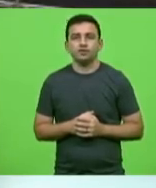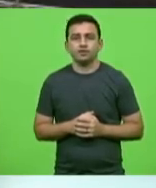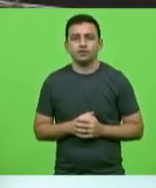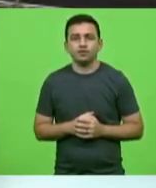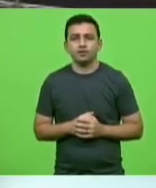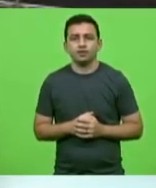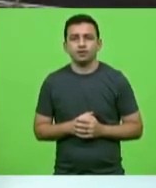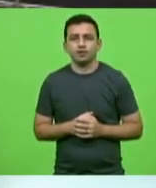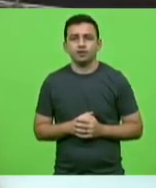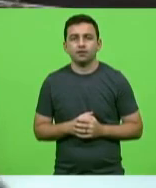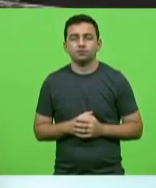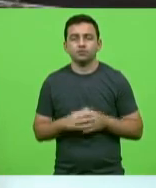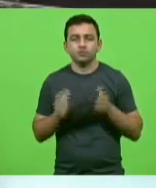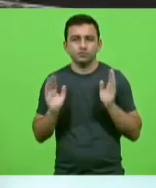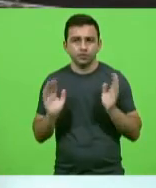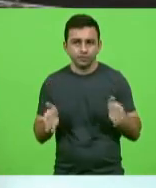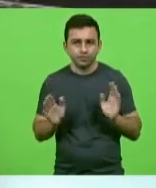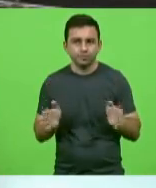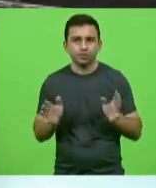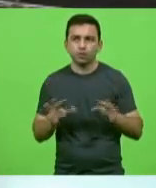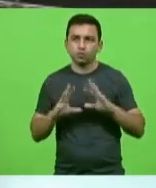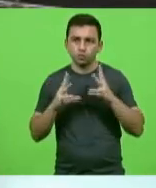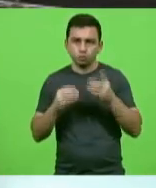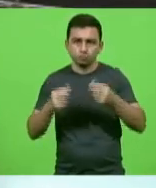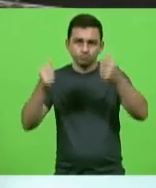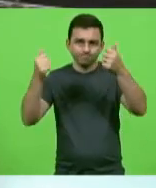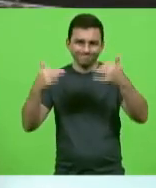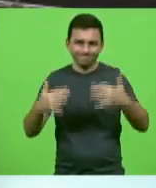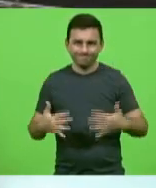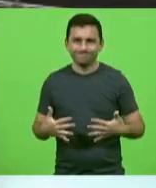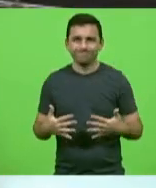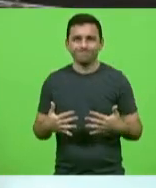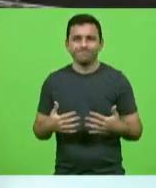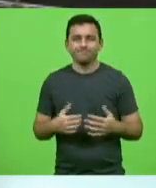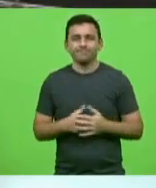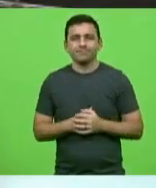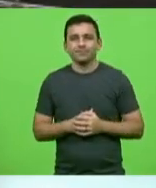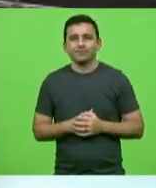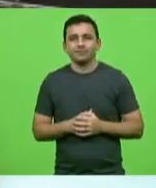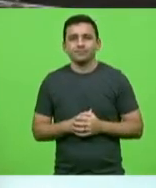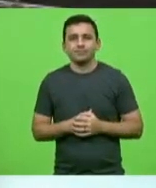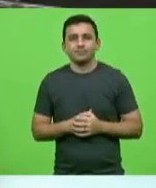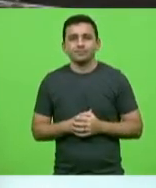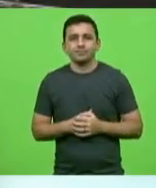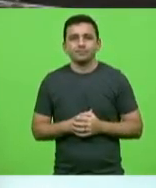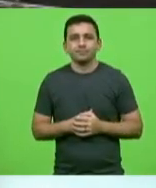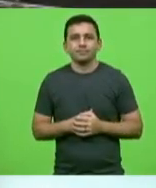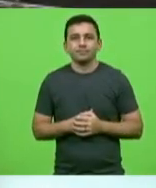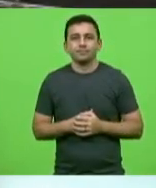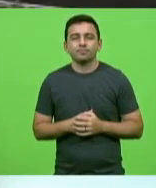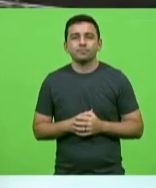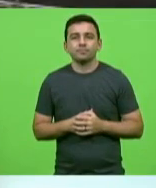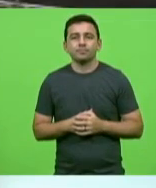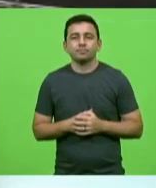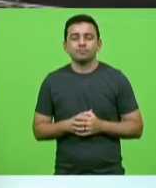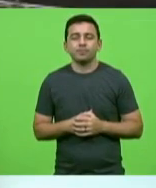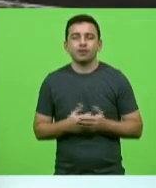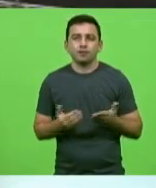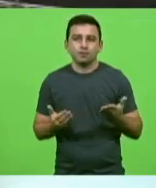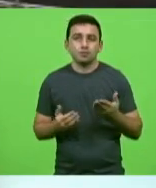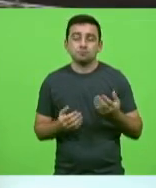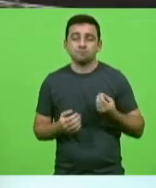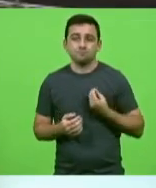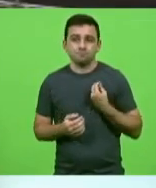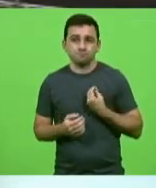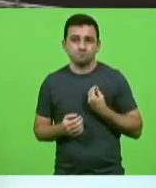é feita estas dimensões acerca dos fatos que redundaram na presente